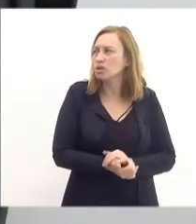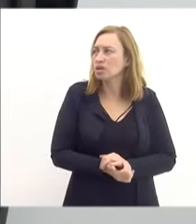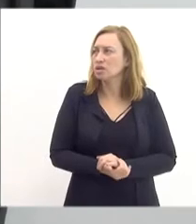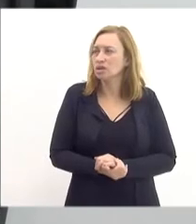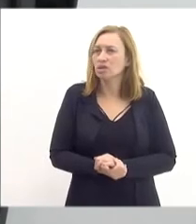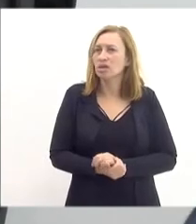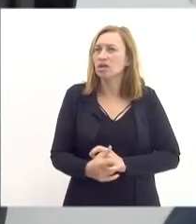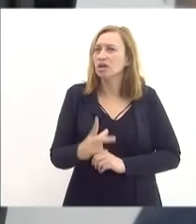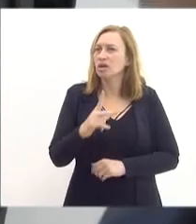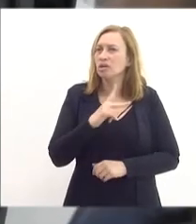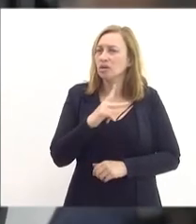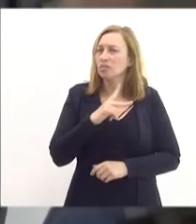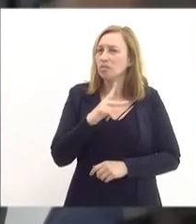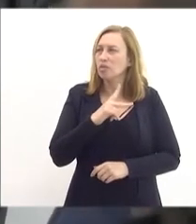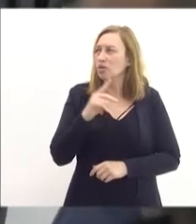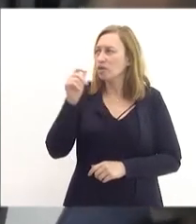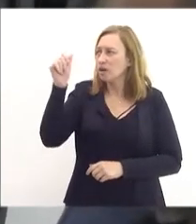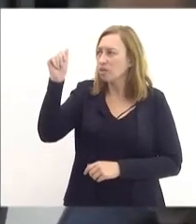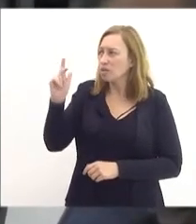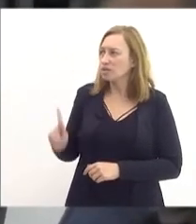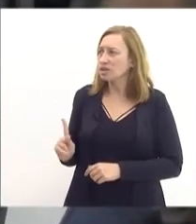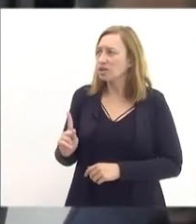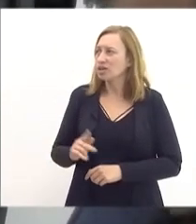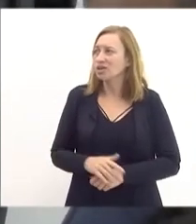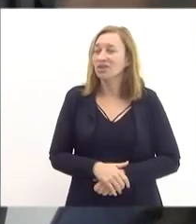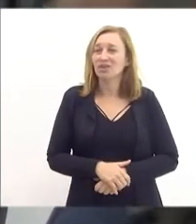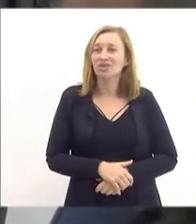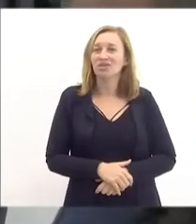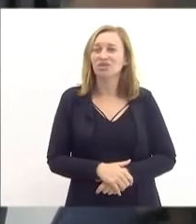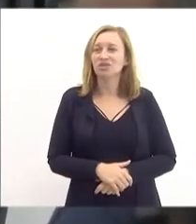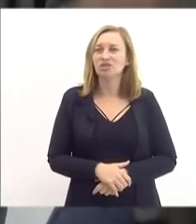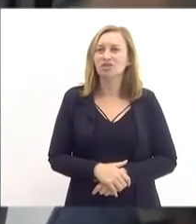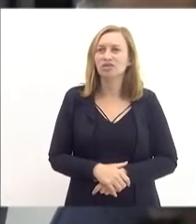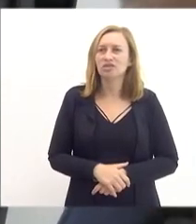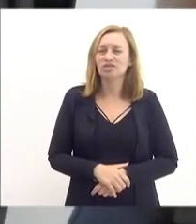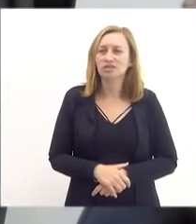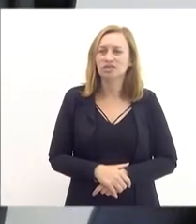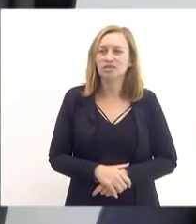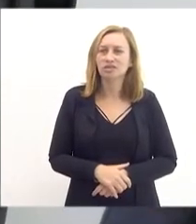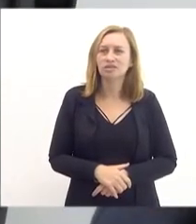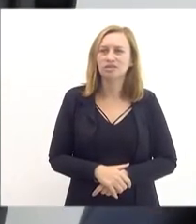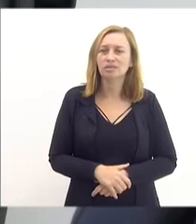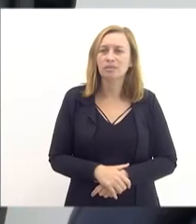minha própria aposentadoria. Né? Em princípio, meio e fim.